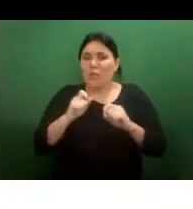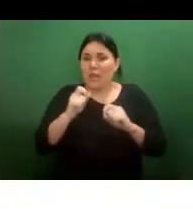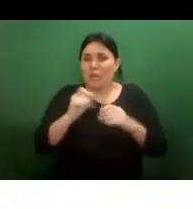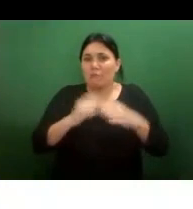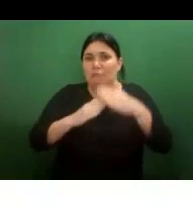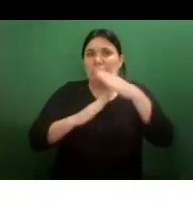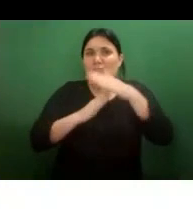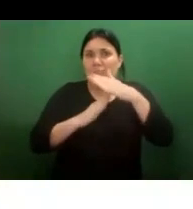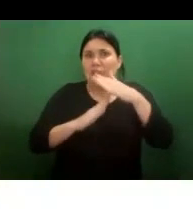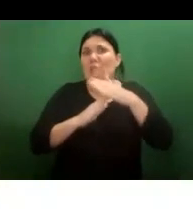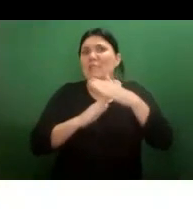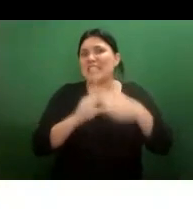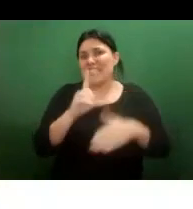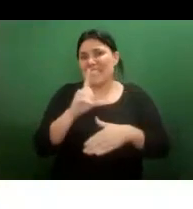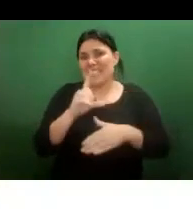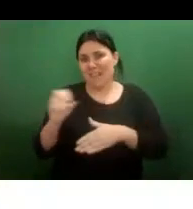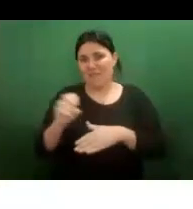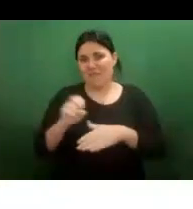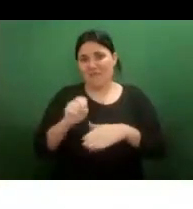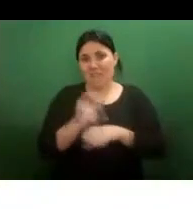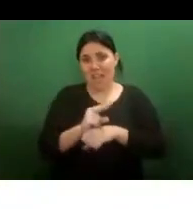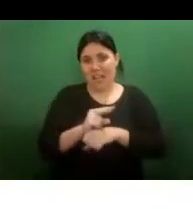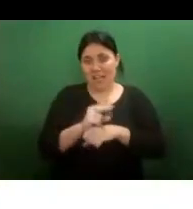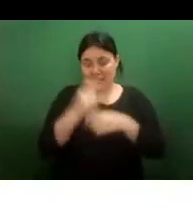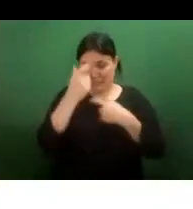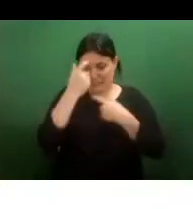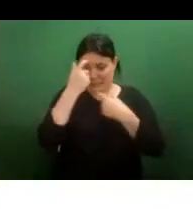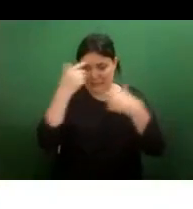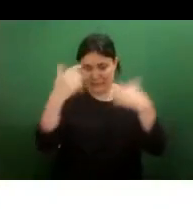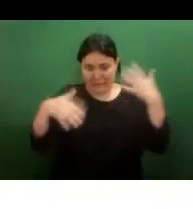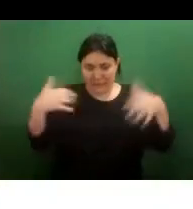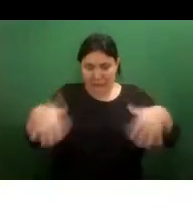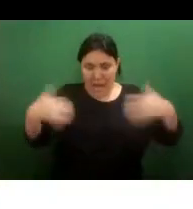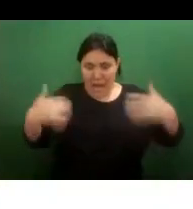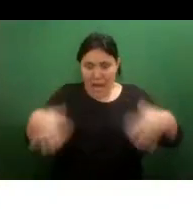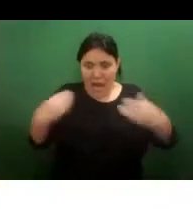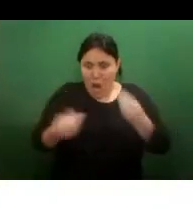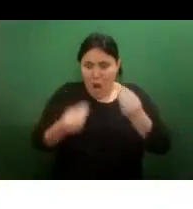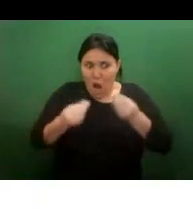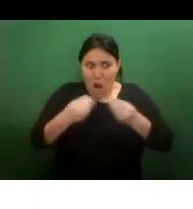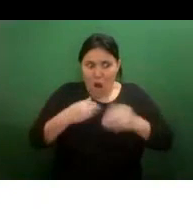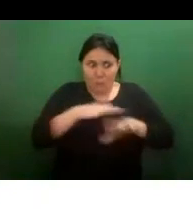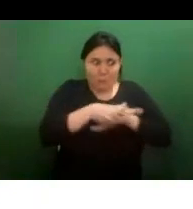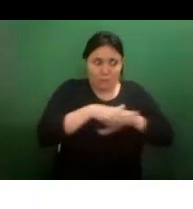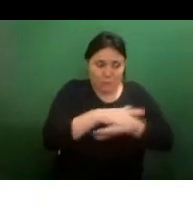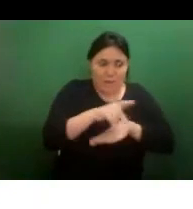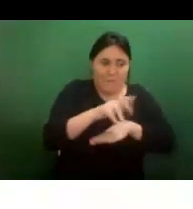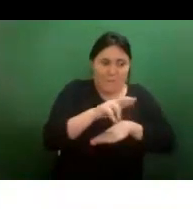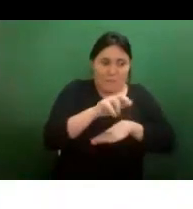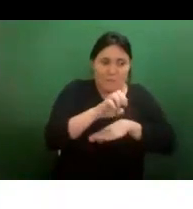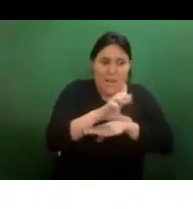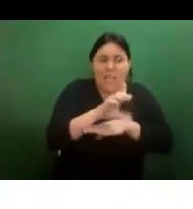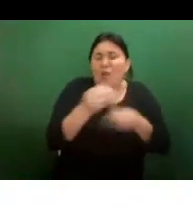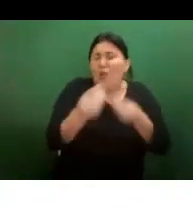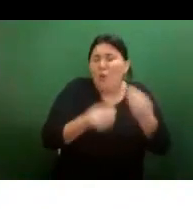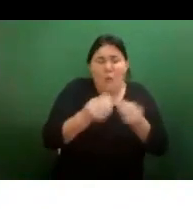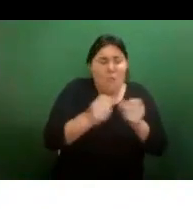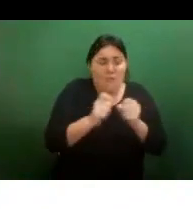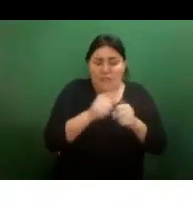100 vagas. Com essa demanda, pedi socorro para a equipe da PREC, e prontamente veio a solução. Transmite ao